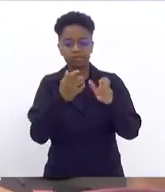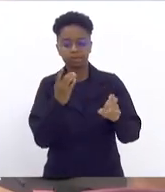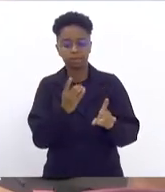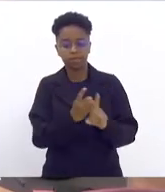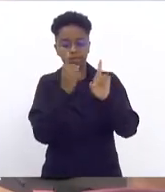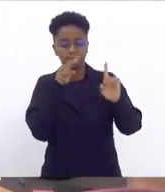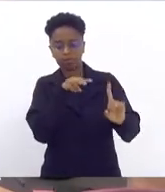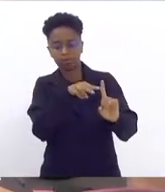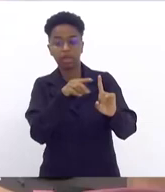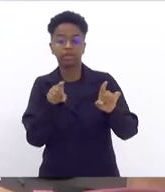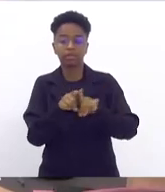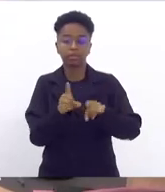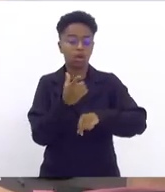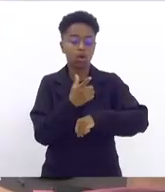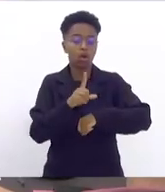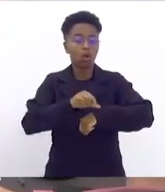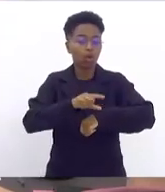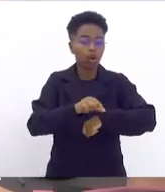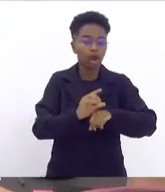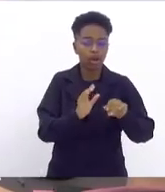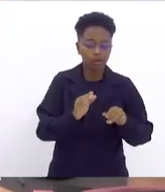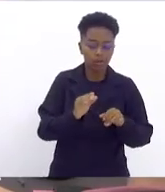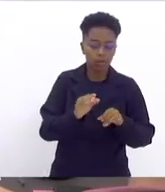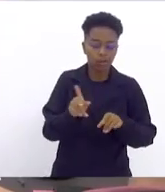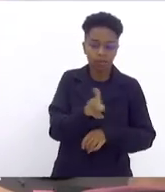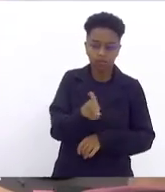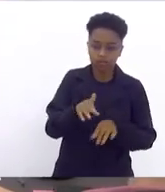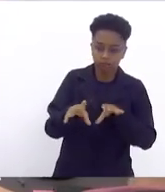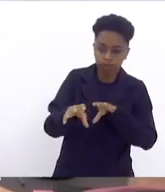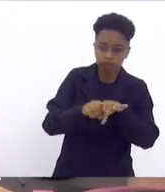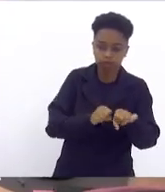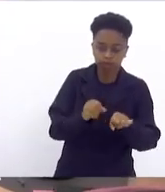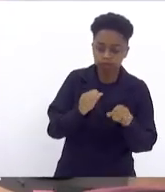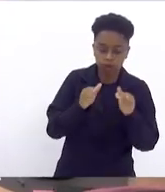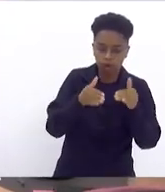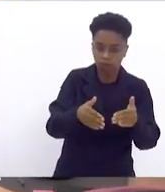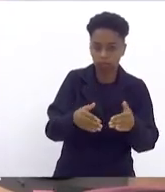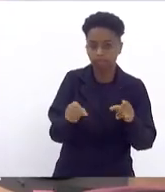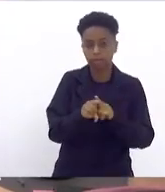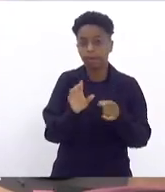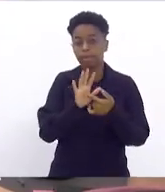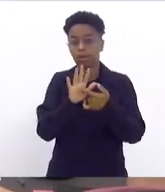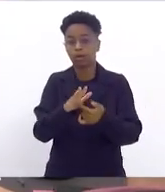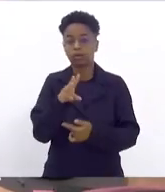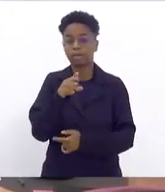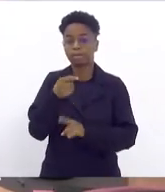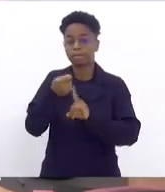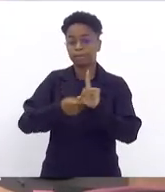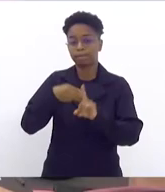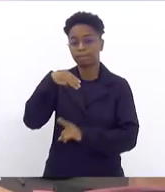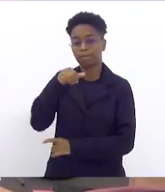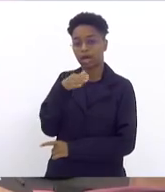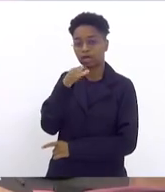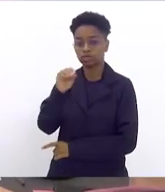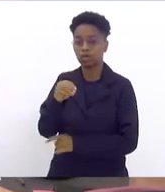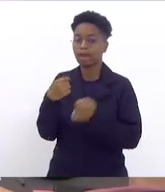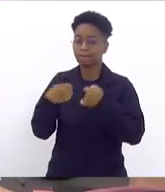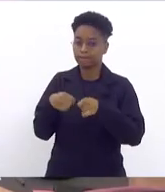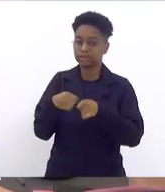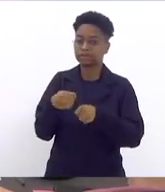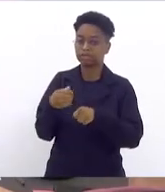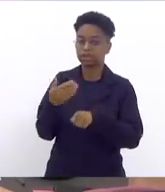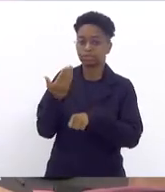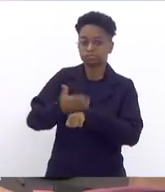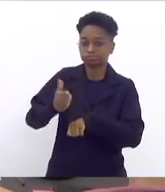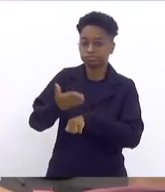ter ali dedicada a essa formação. Aponta também o mês de março como o mês que deveria ser feita essa capacitação.